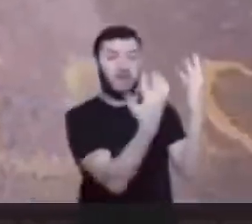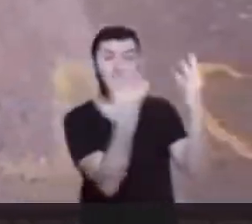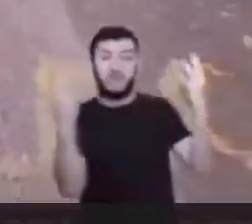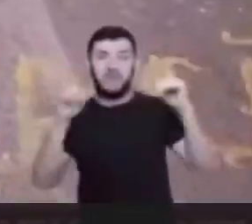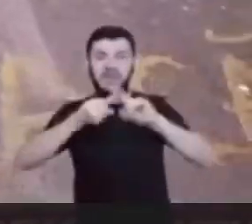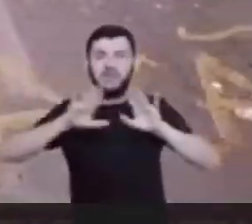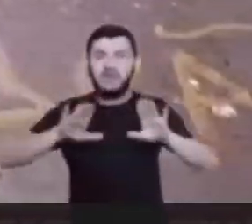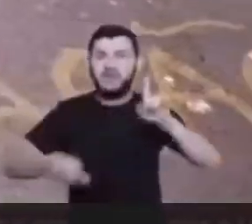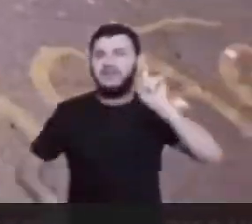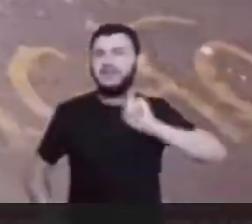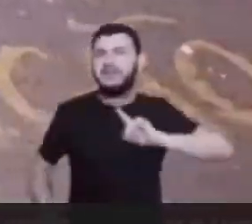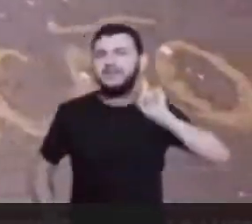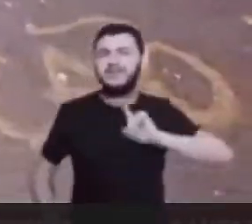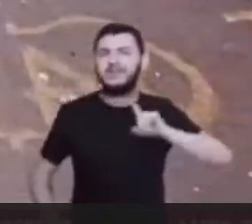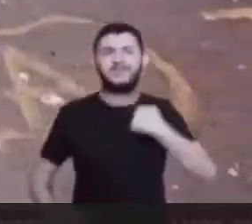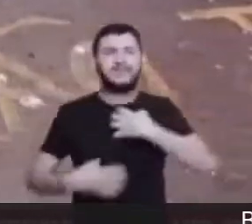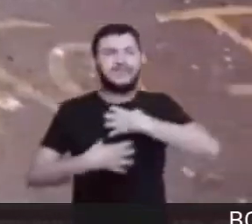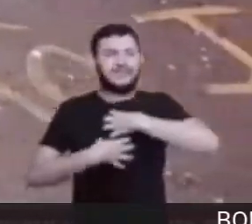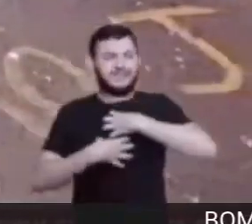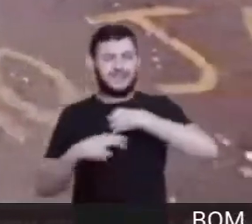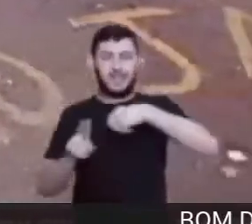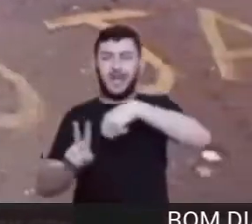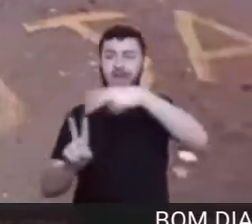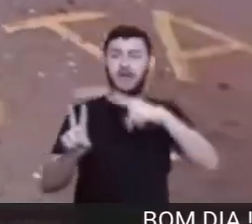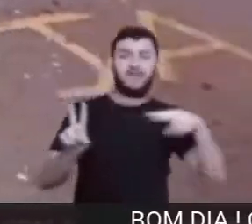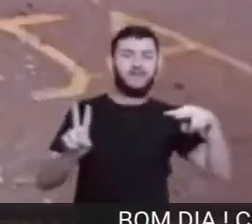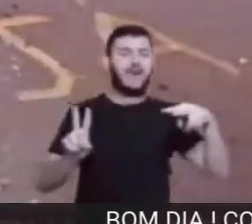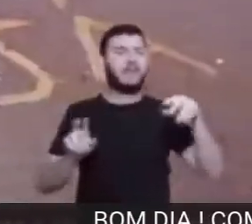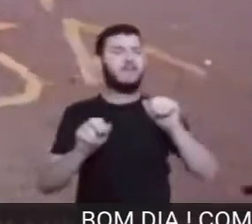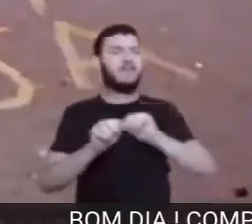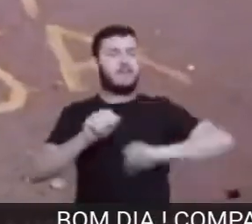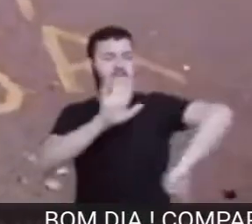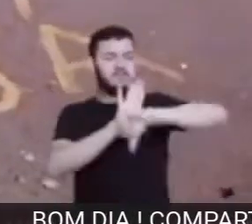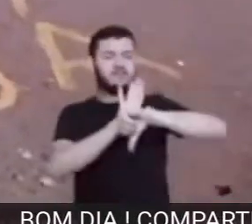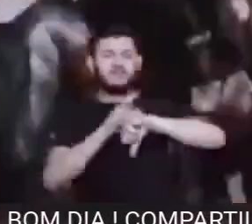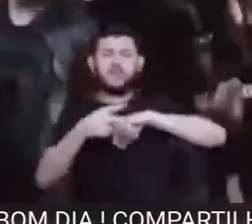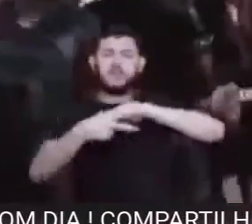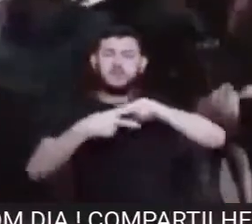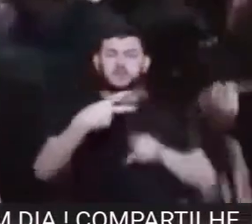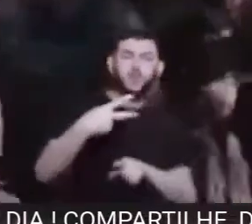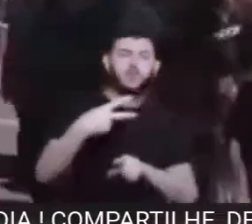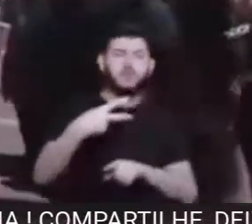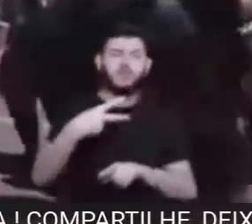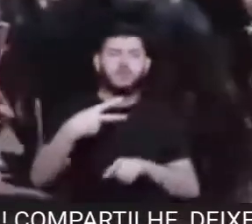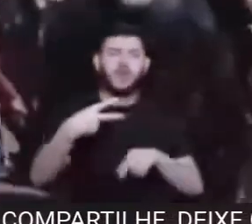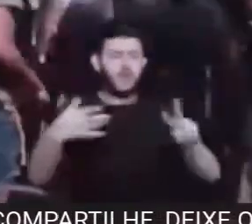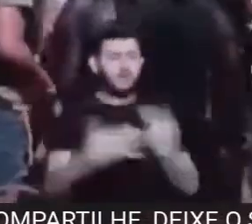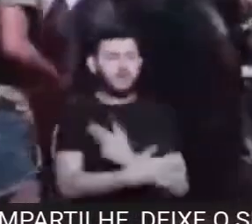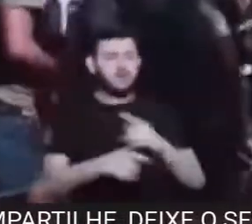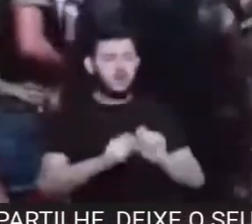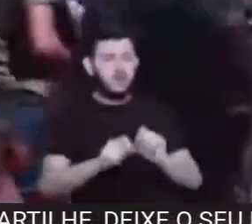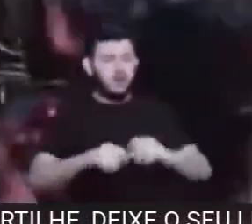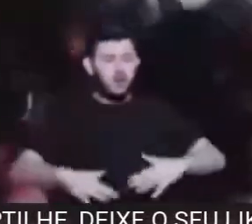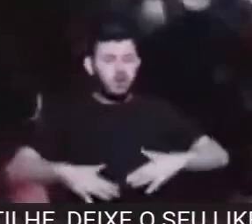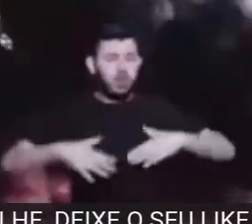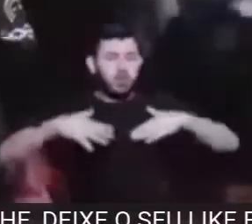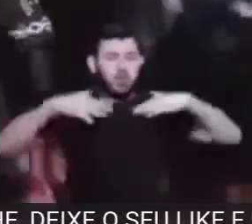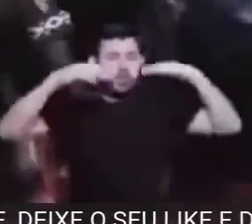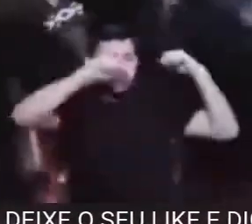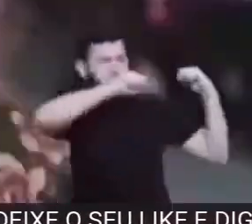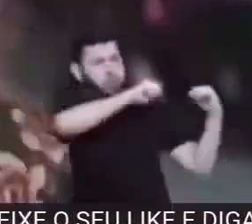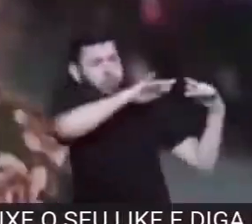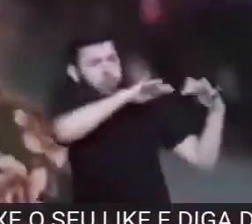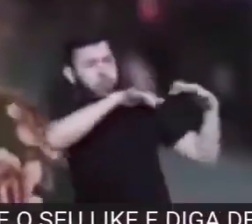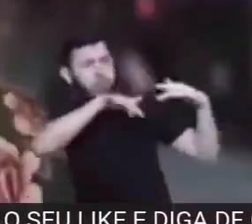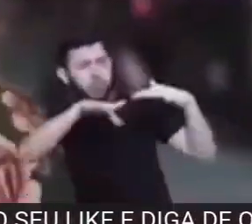Vale privatizada cometeu dois crimes recentemente de barragem. Para o PT é fundamental defender